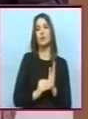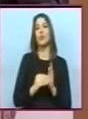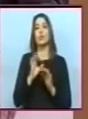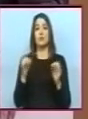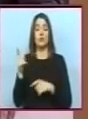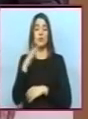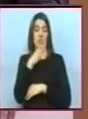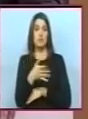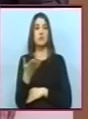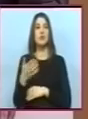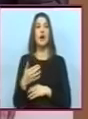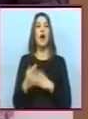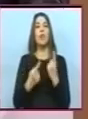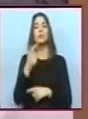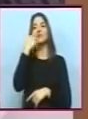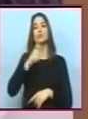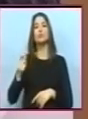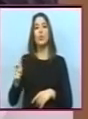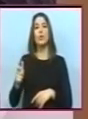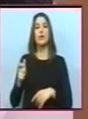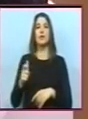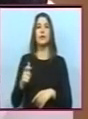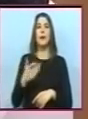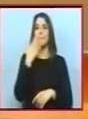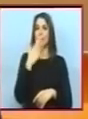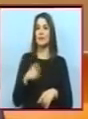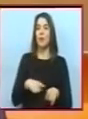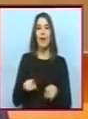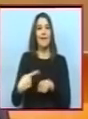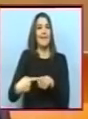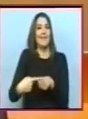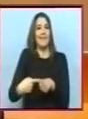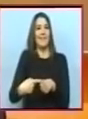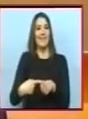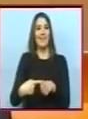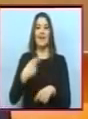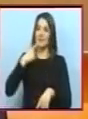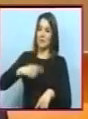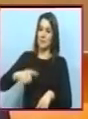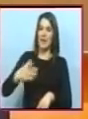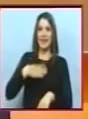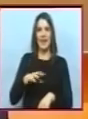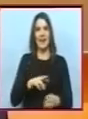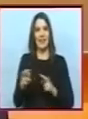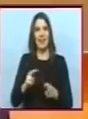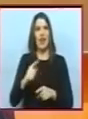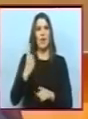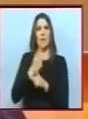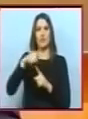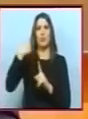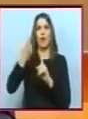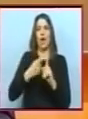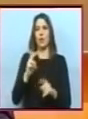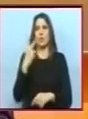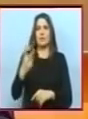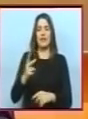disse, algumas pessoas ganham-lhe o gosto e repetem e fazem testamentos uma vez por ano, ou dois em dois anos e